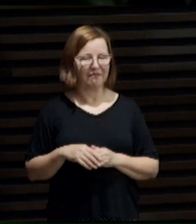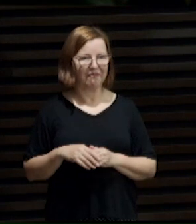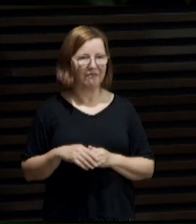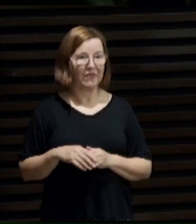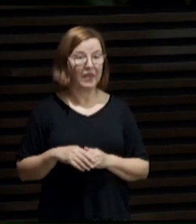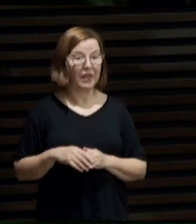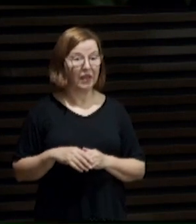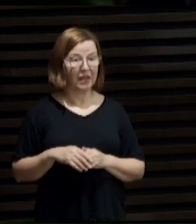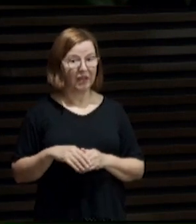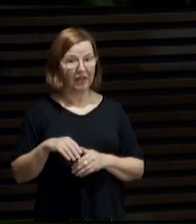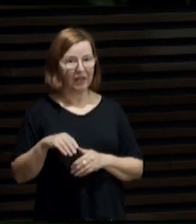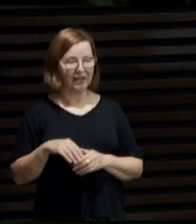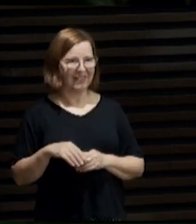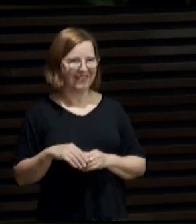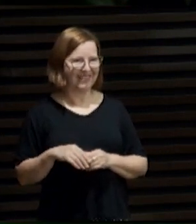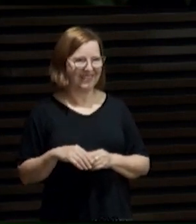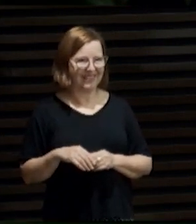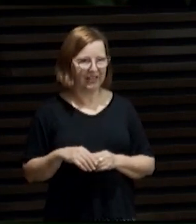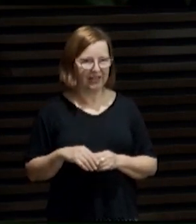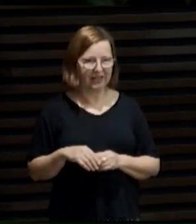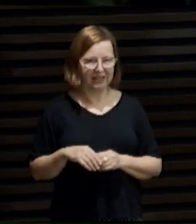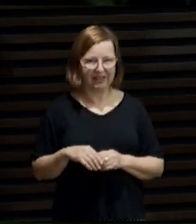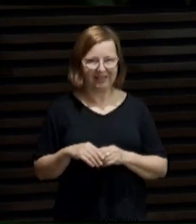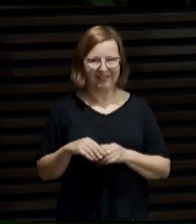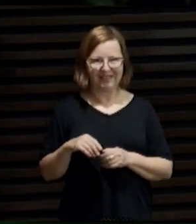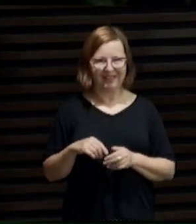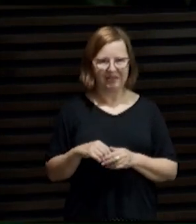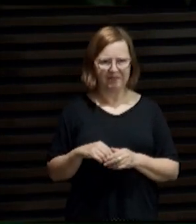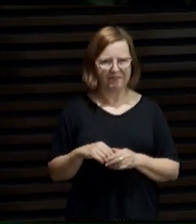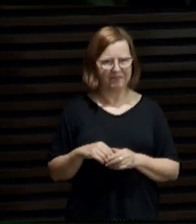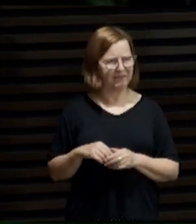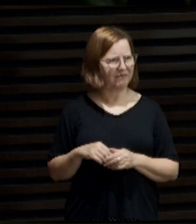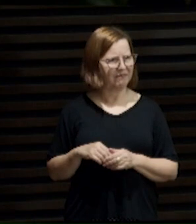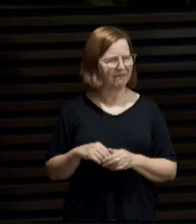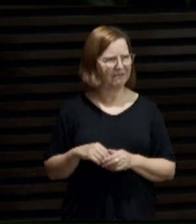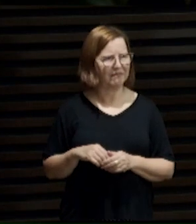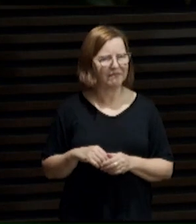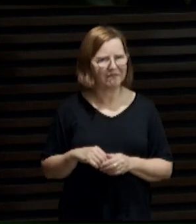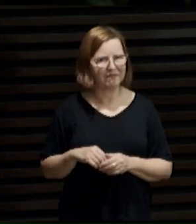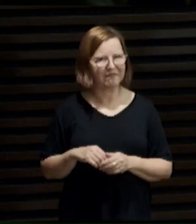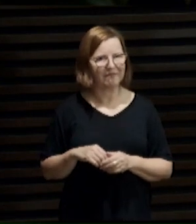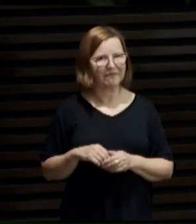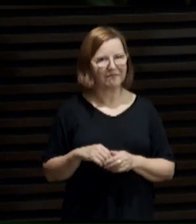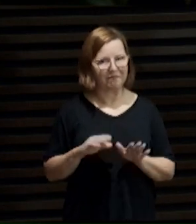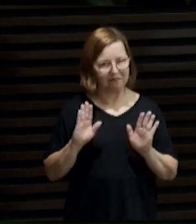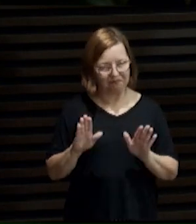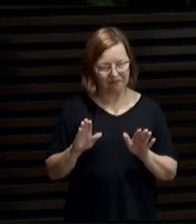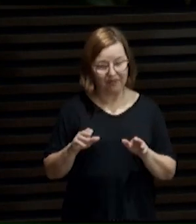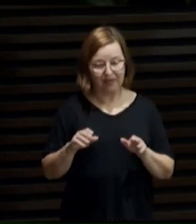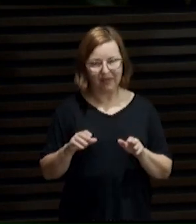Então você cresce direcionando. Vá para o seu lugar que eu vou para o meu. Não vamos aqui desorganizar as